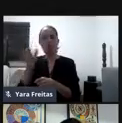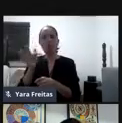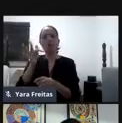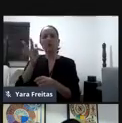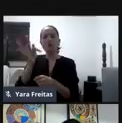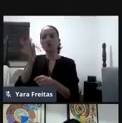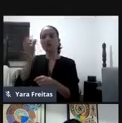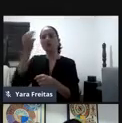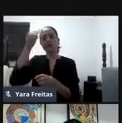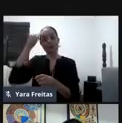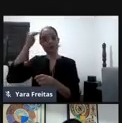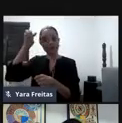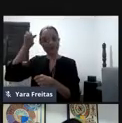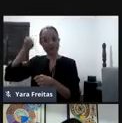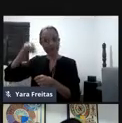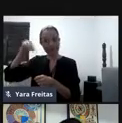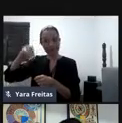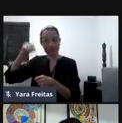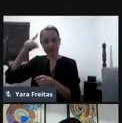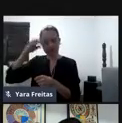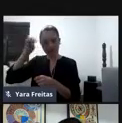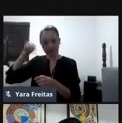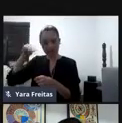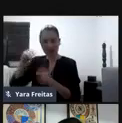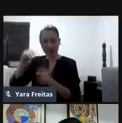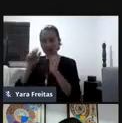demência. Pode trocar.